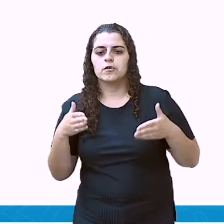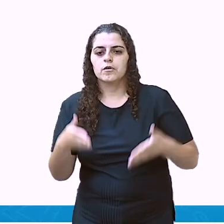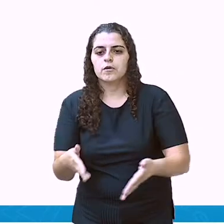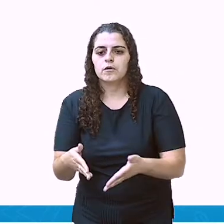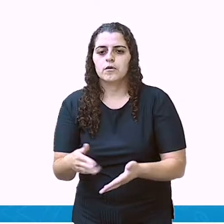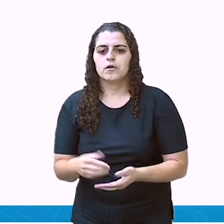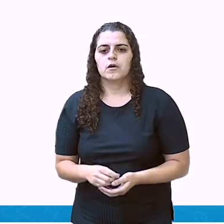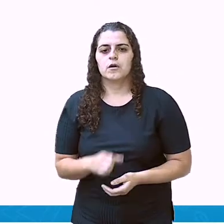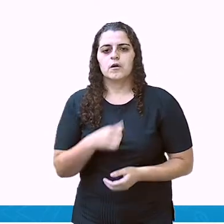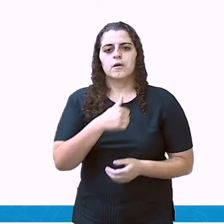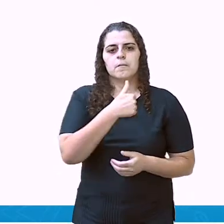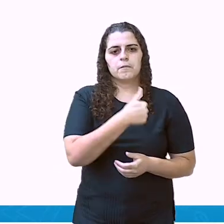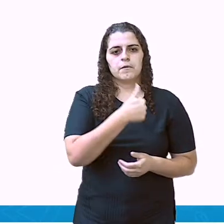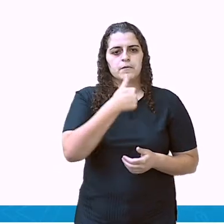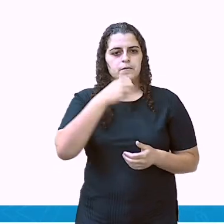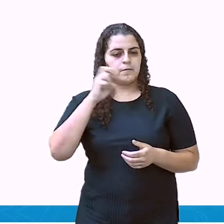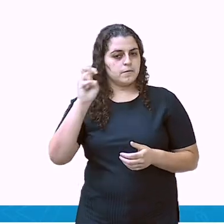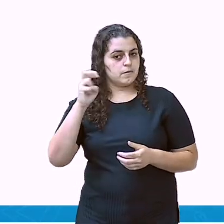chegou aqui em